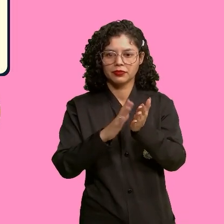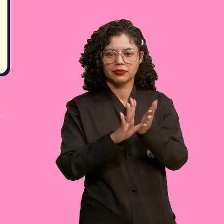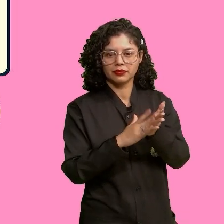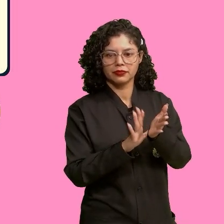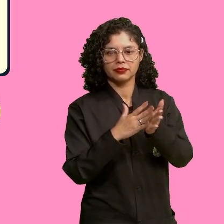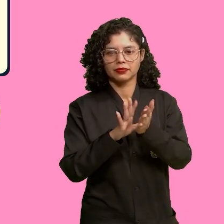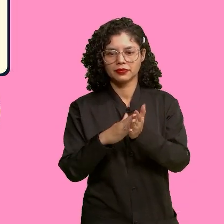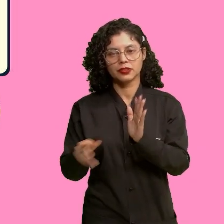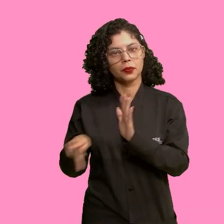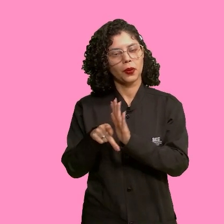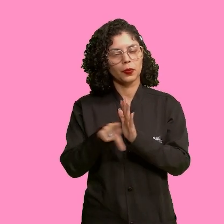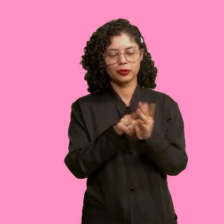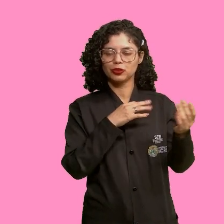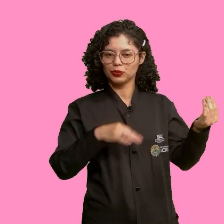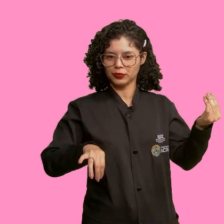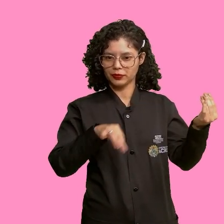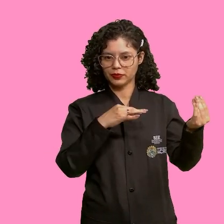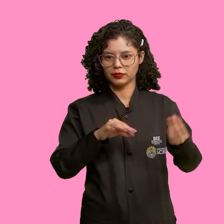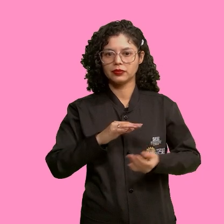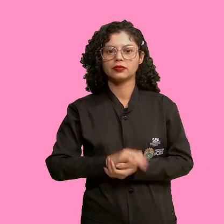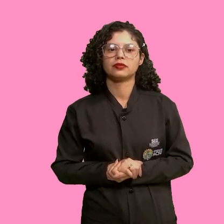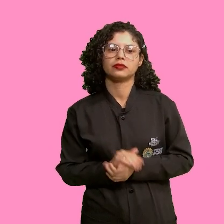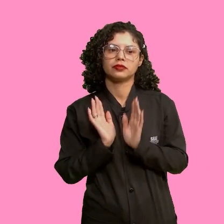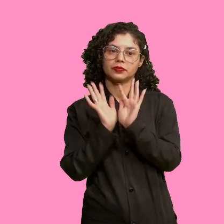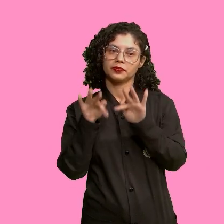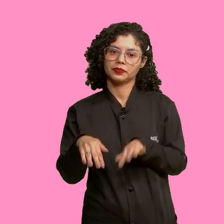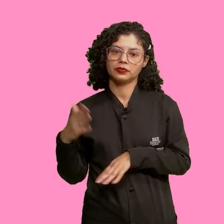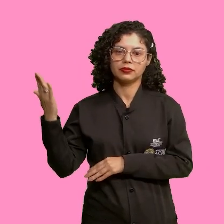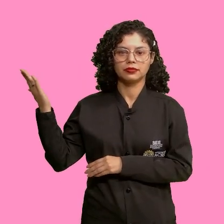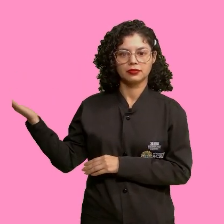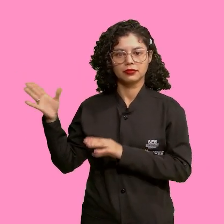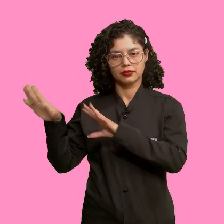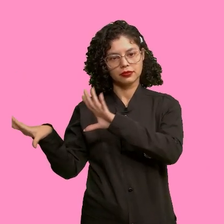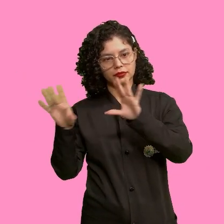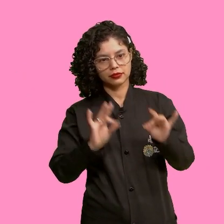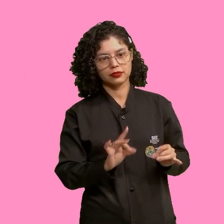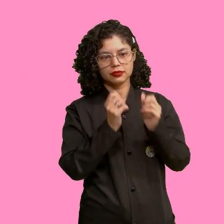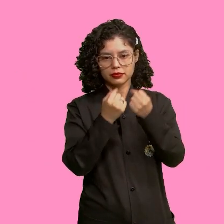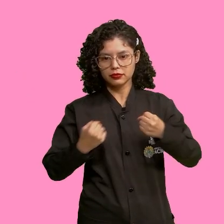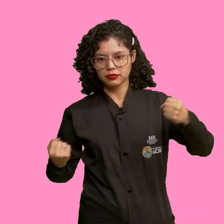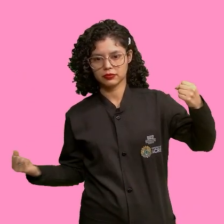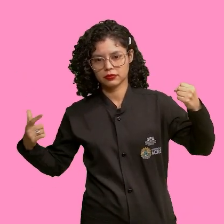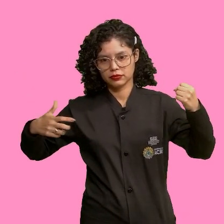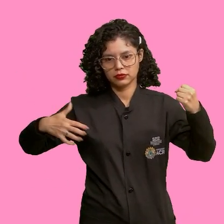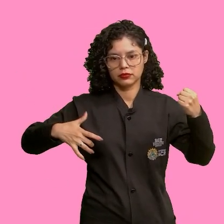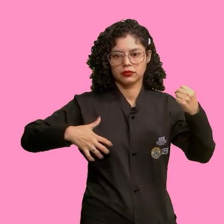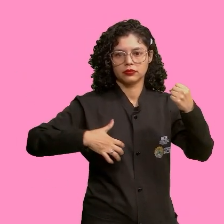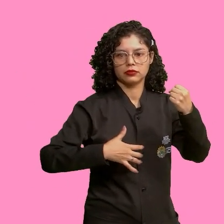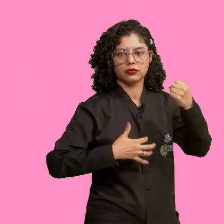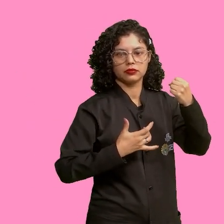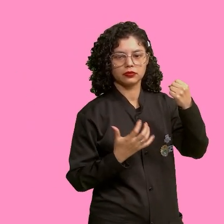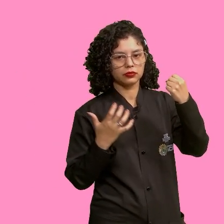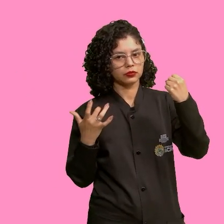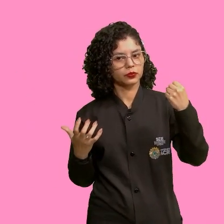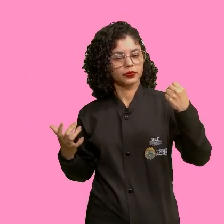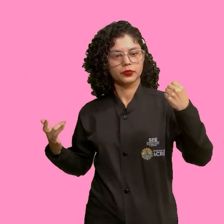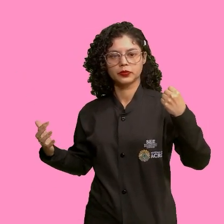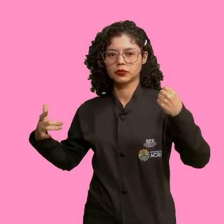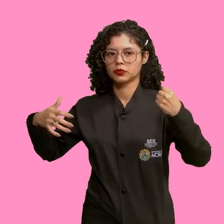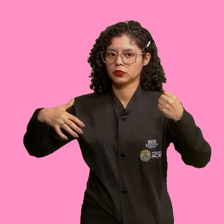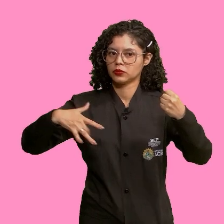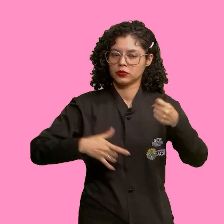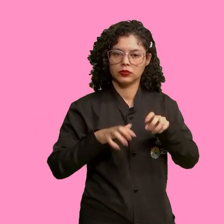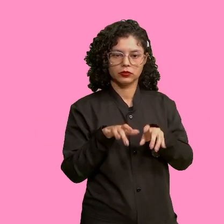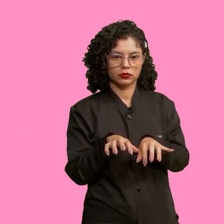dos instrumentos de corda. E para finalizar, a gente traz aí a sanfona, o piano e o